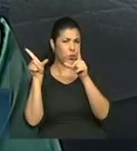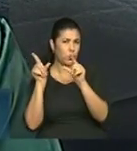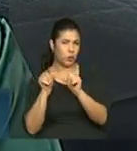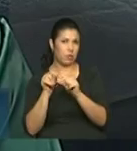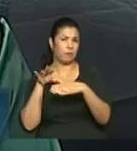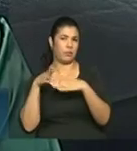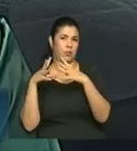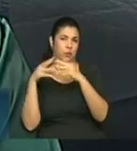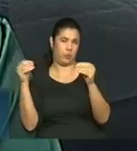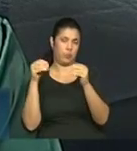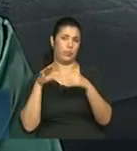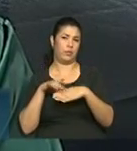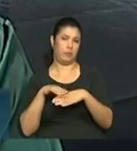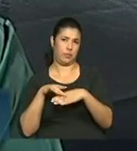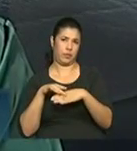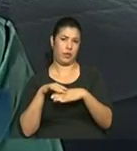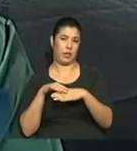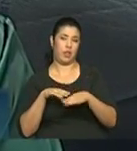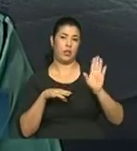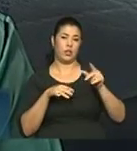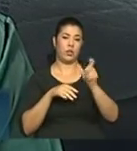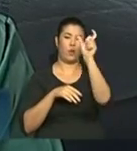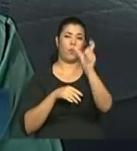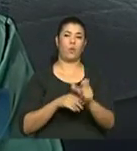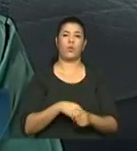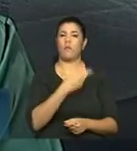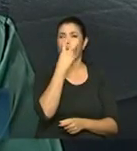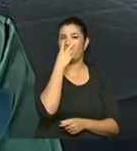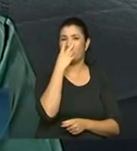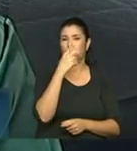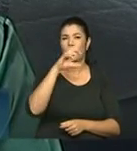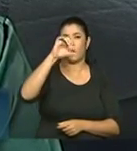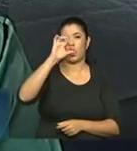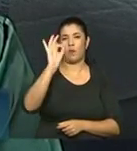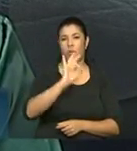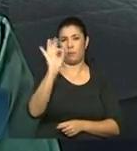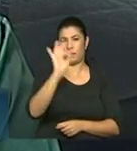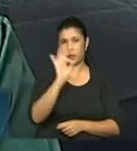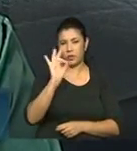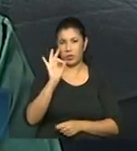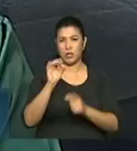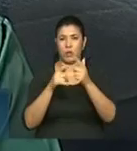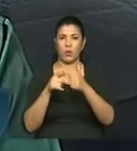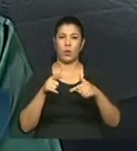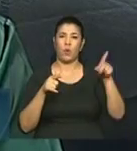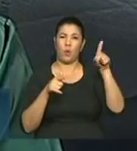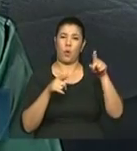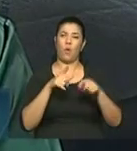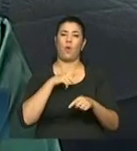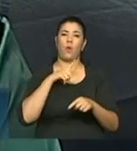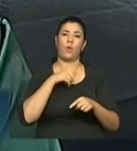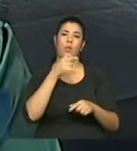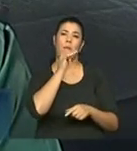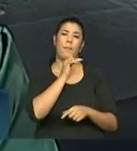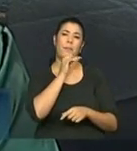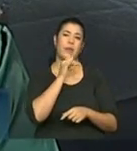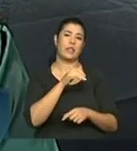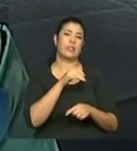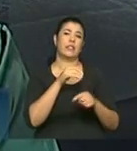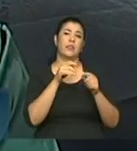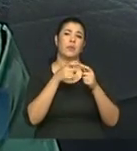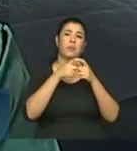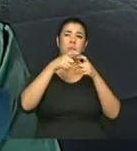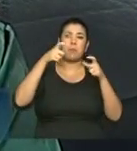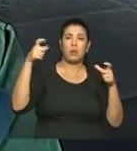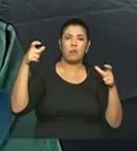E o Espírito Santo, mais de 90% de cura no outro extremo, 96% no outro extremo. Então,